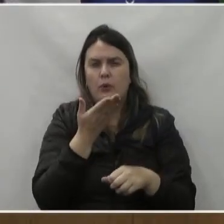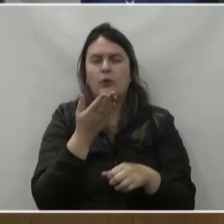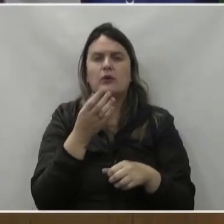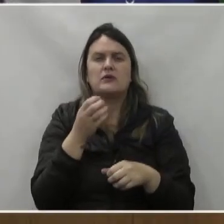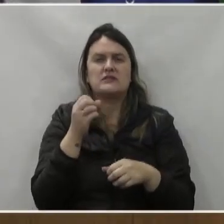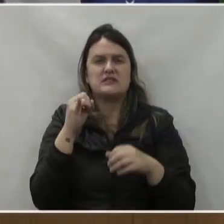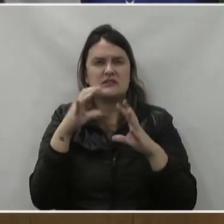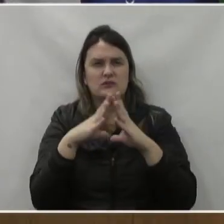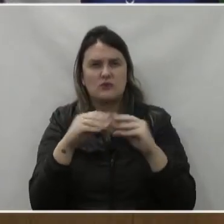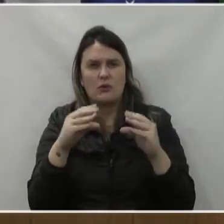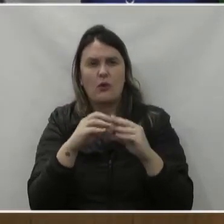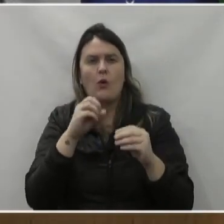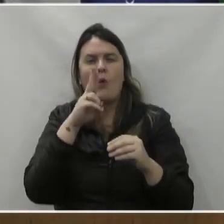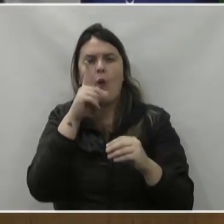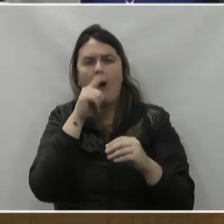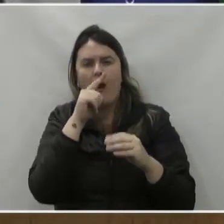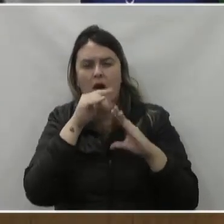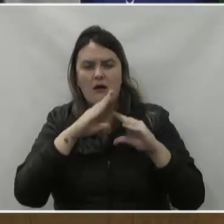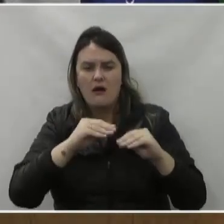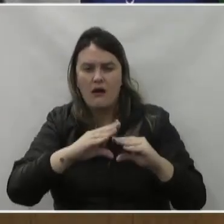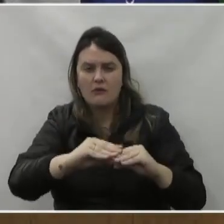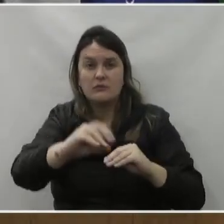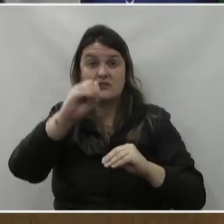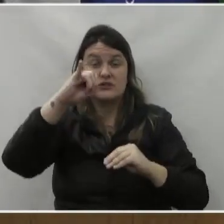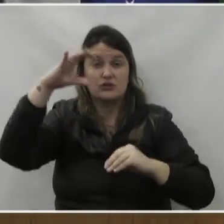nos dias secos e acúmulo